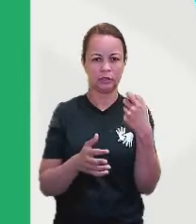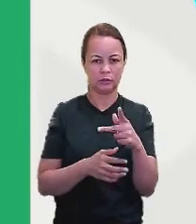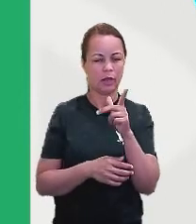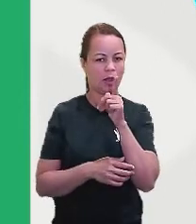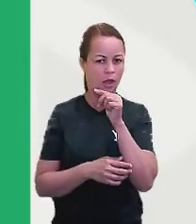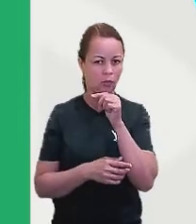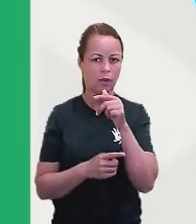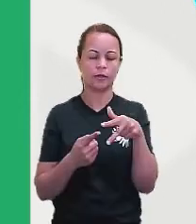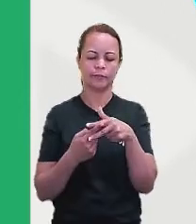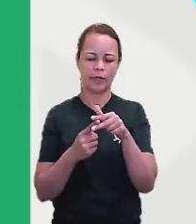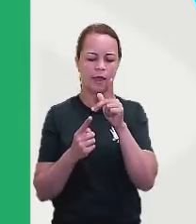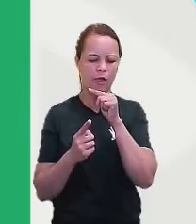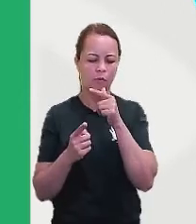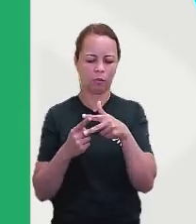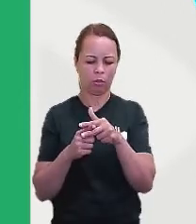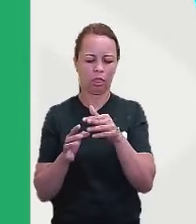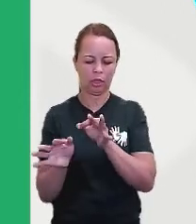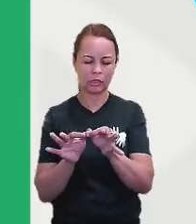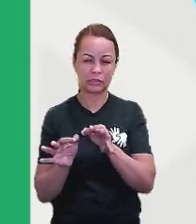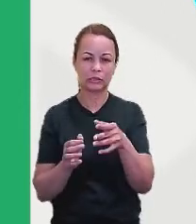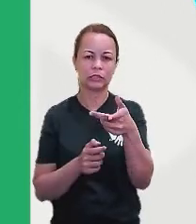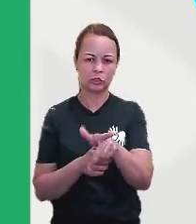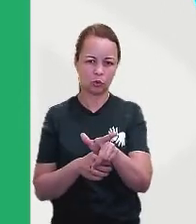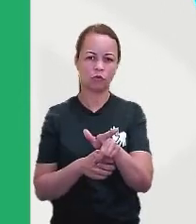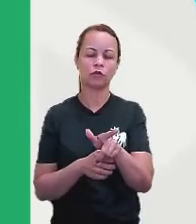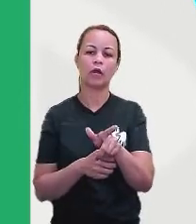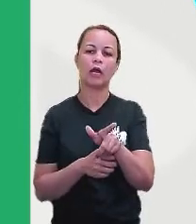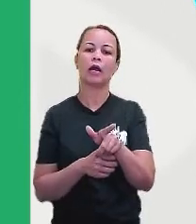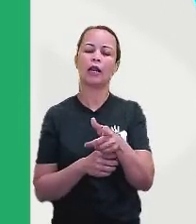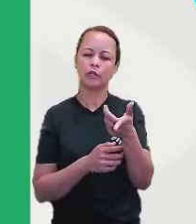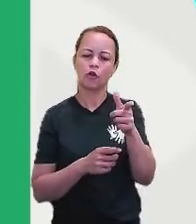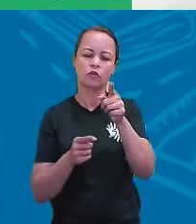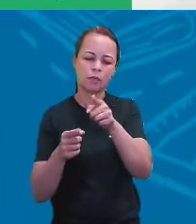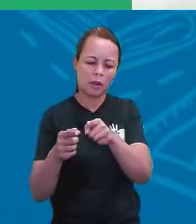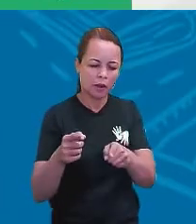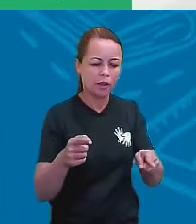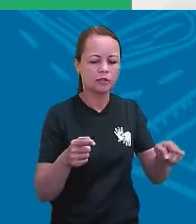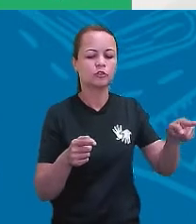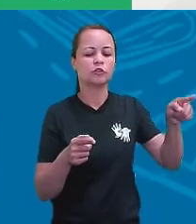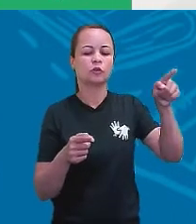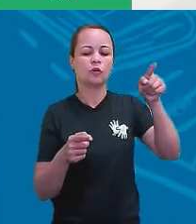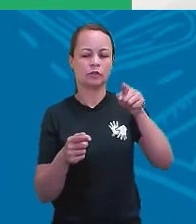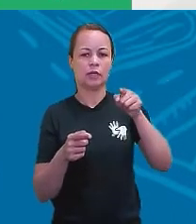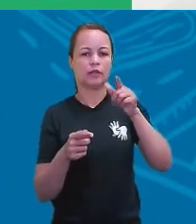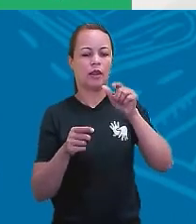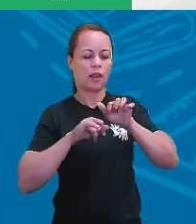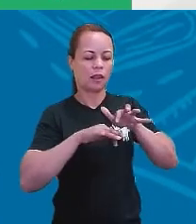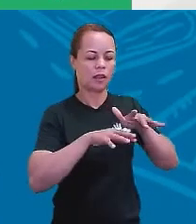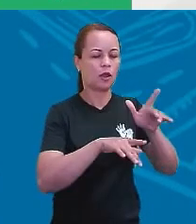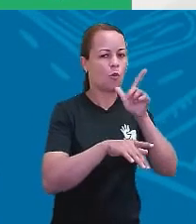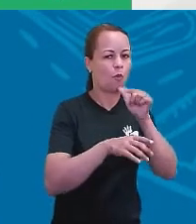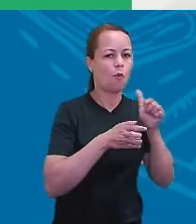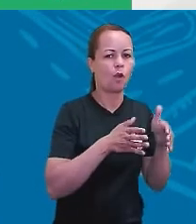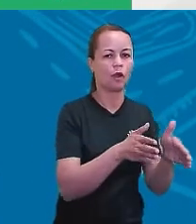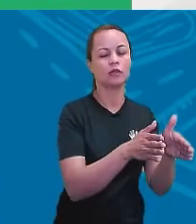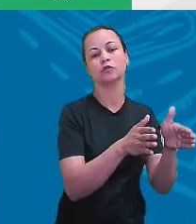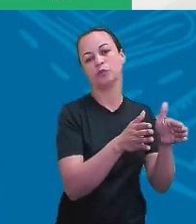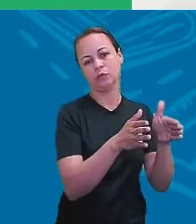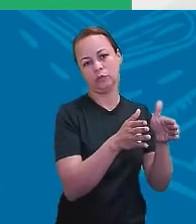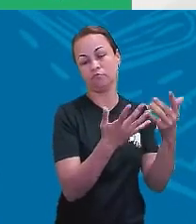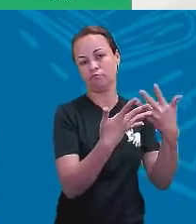ela é tratada, então depois de ser tratada, essa água ela é novamente lançada lá naquele rio. E então ela vai seguir o seu